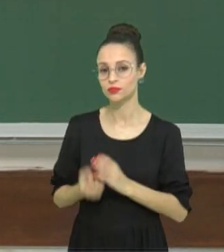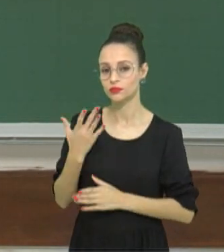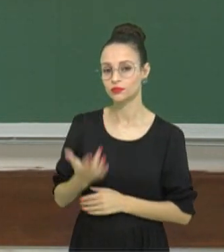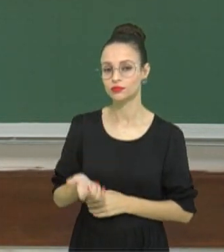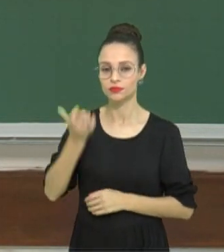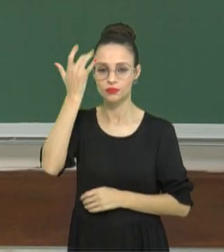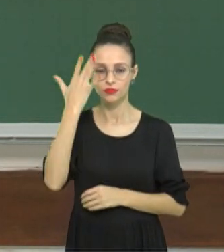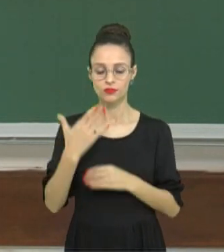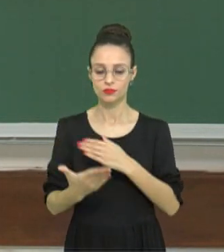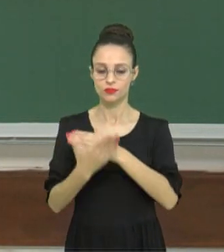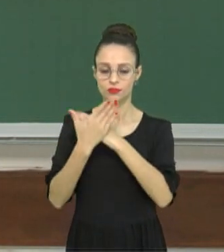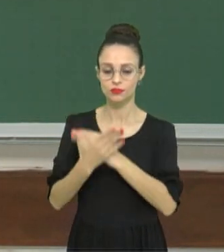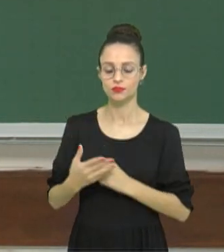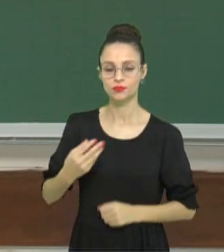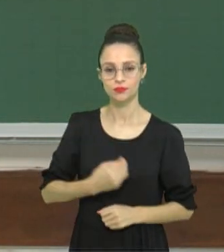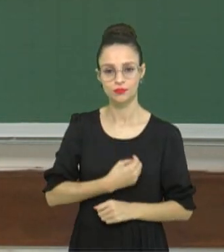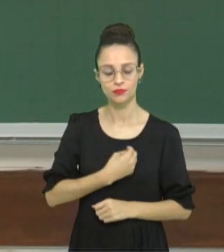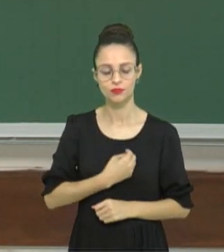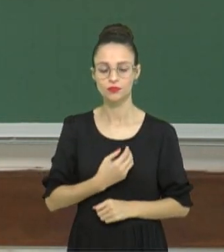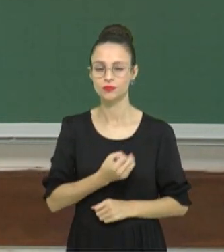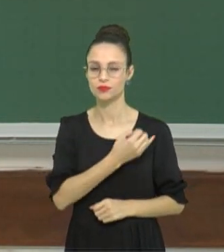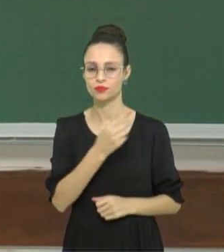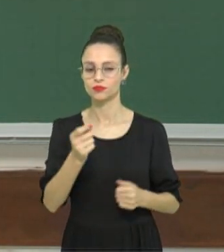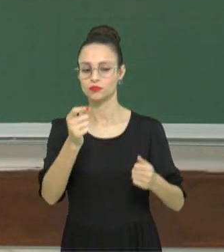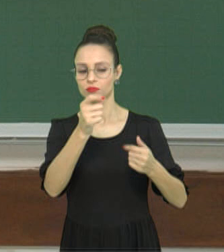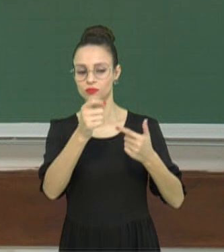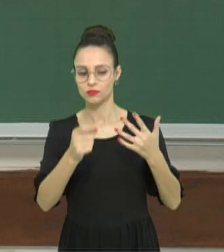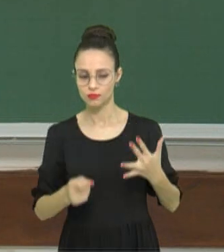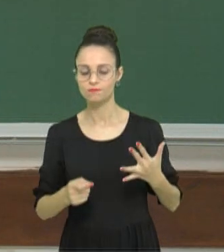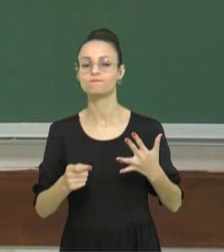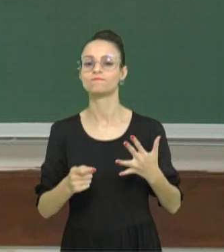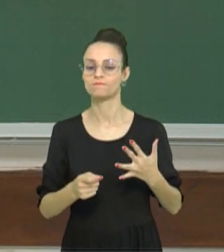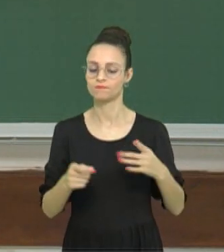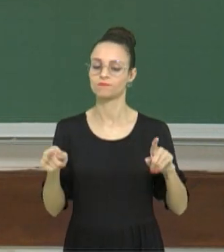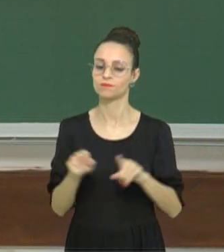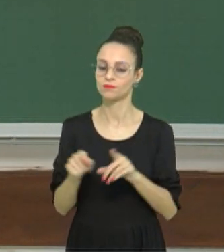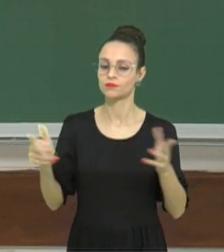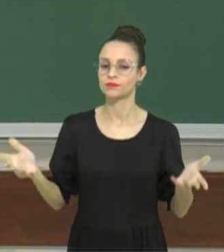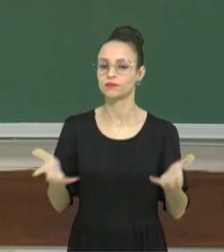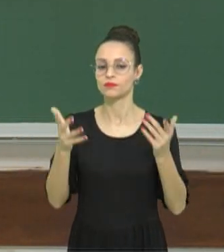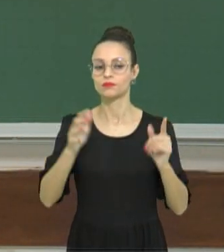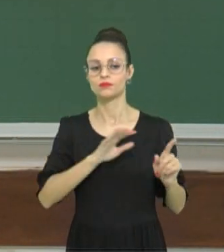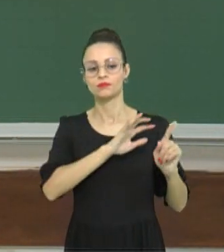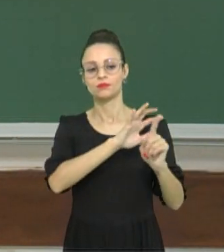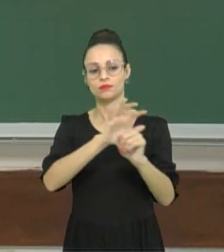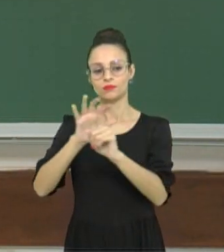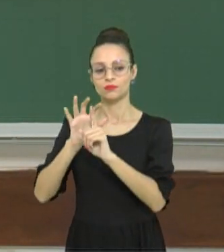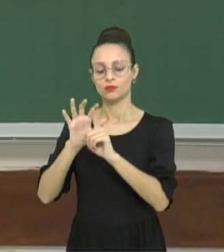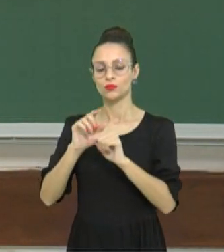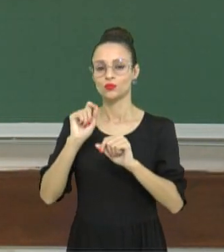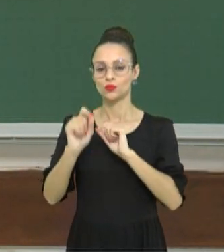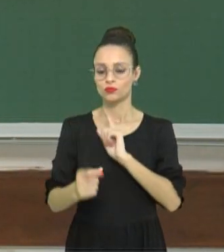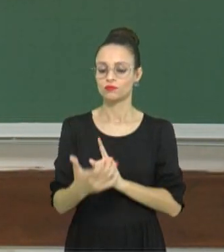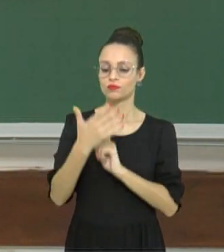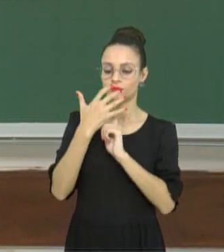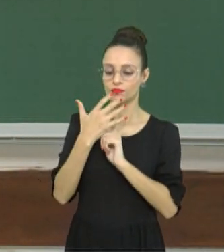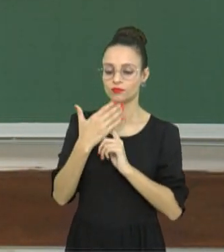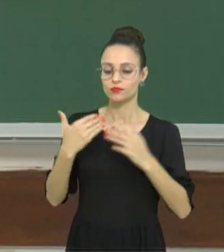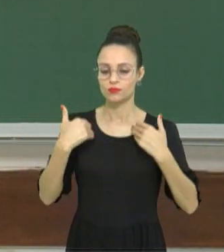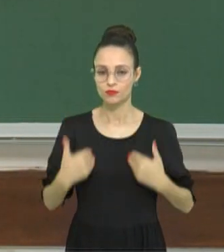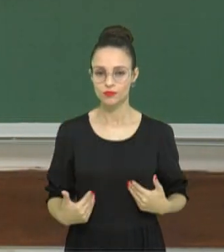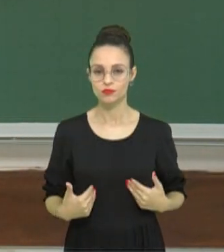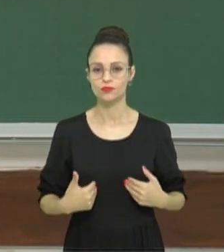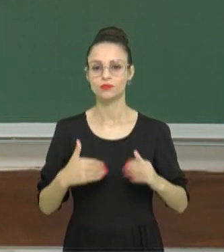vida e muito, alguns desses recursos eles têm contribuído para essa imagem,